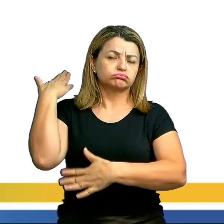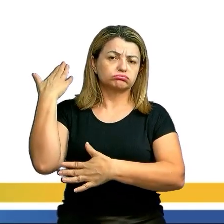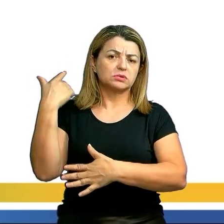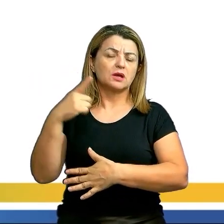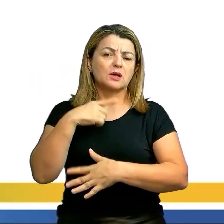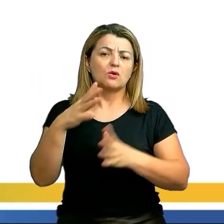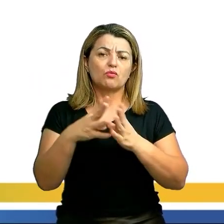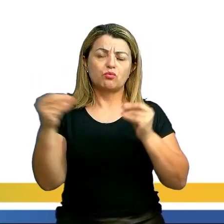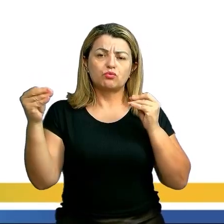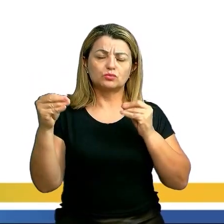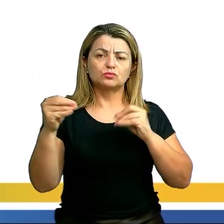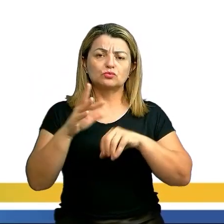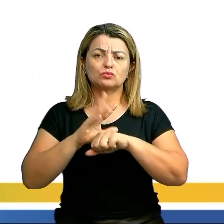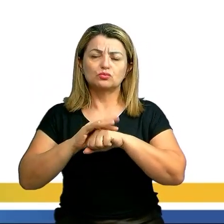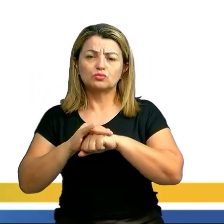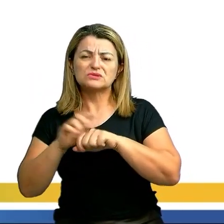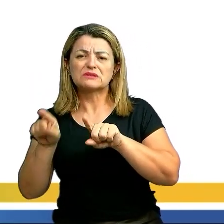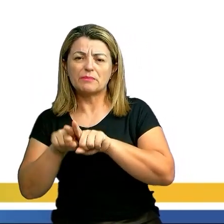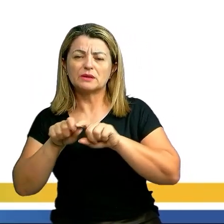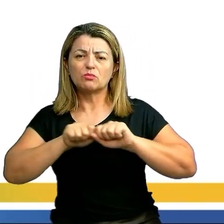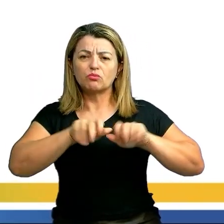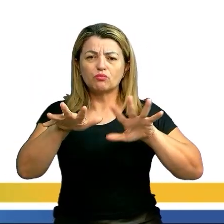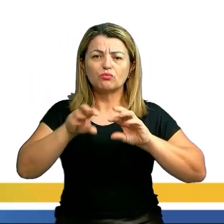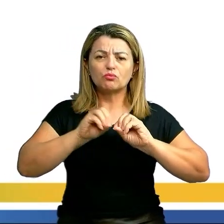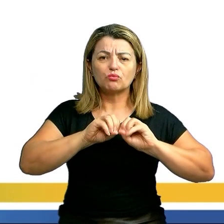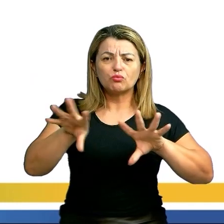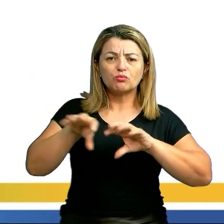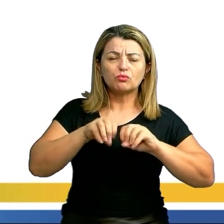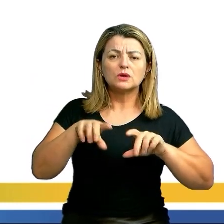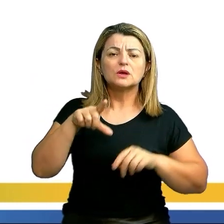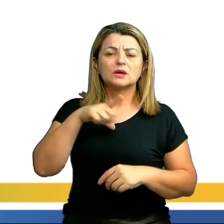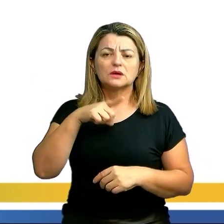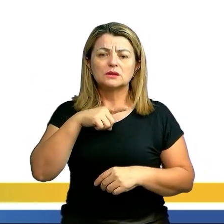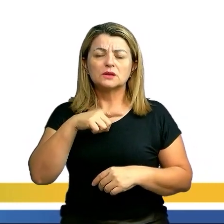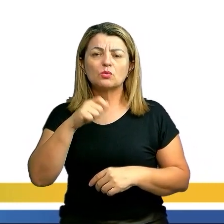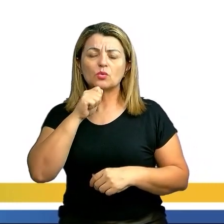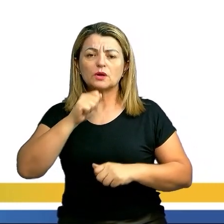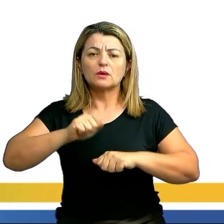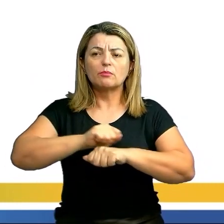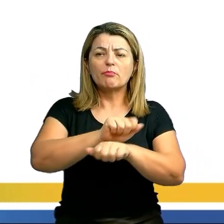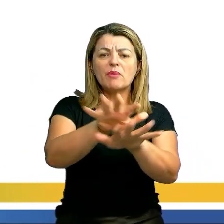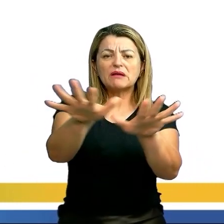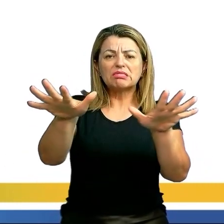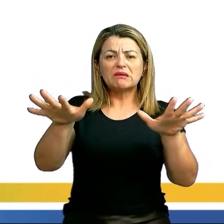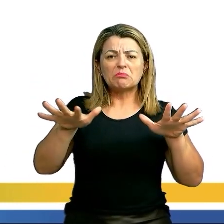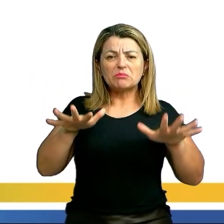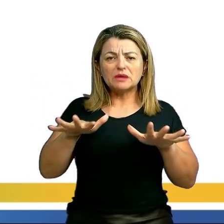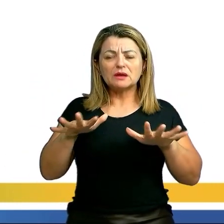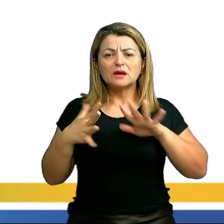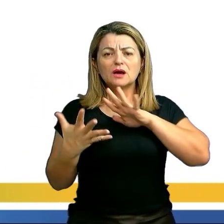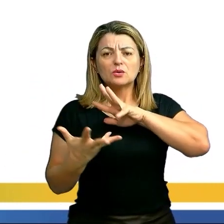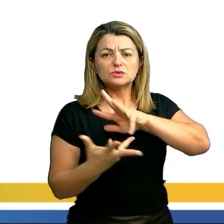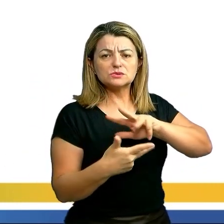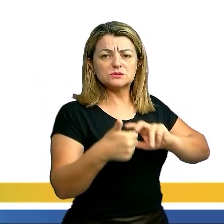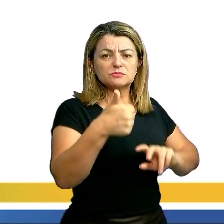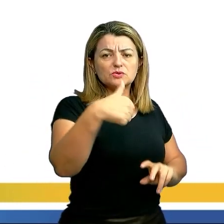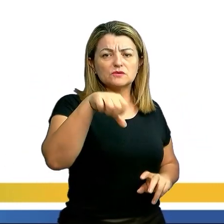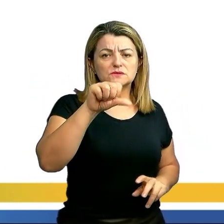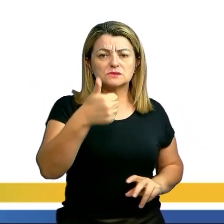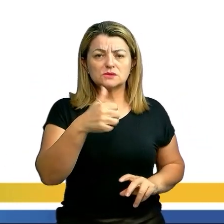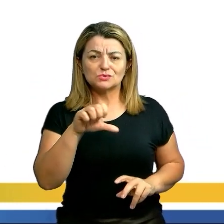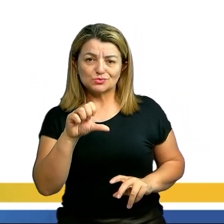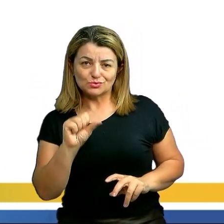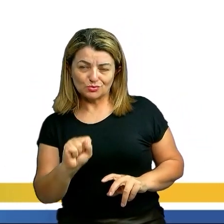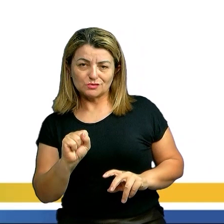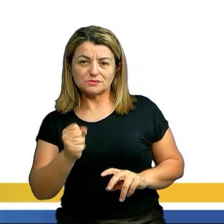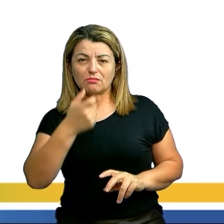de doenças, certas endemias e também pandemias mundiais, como a de 1918, a